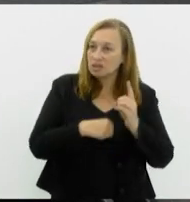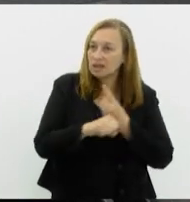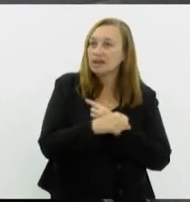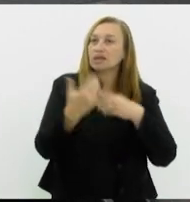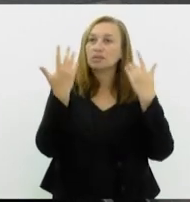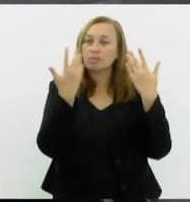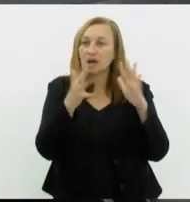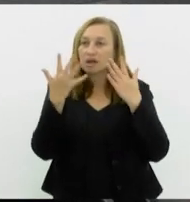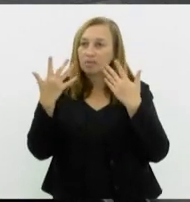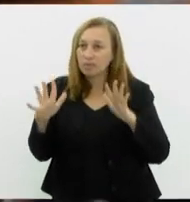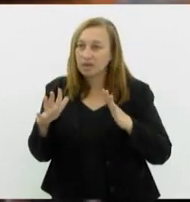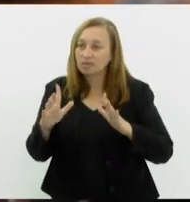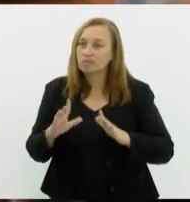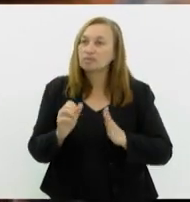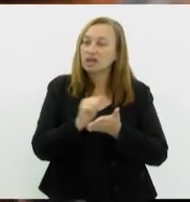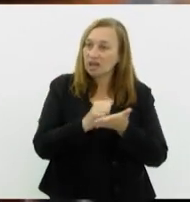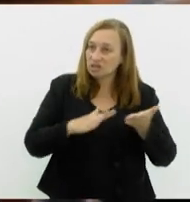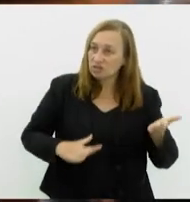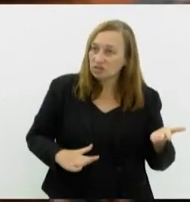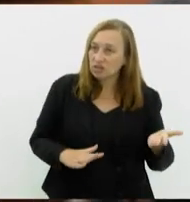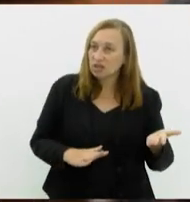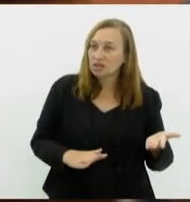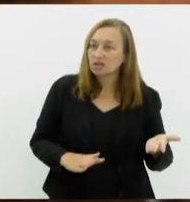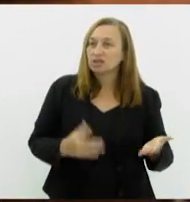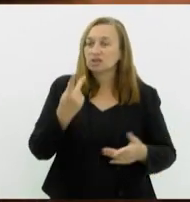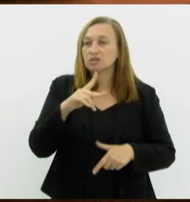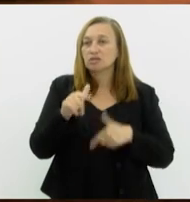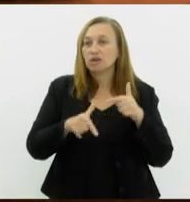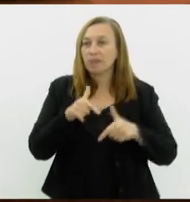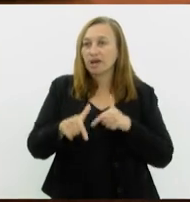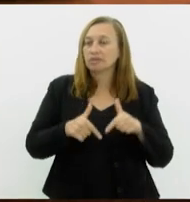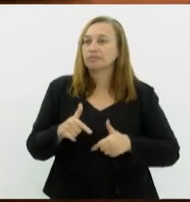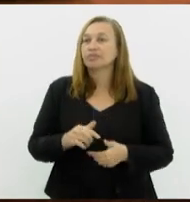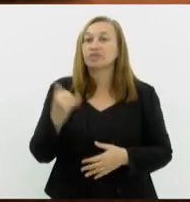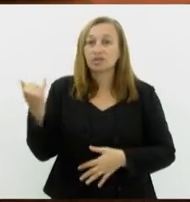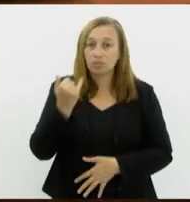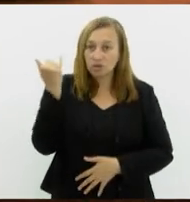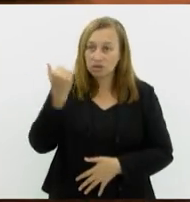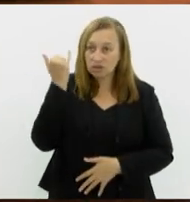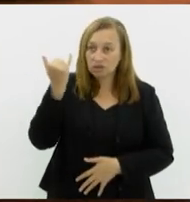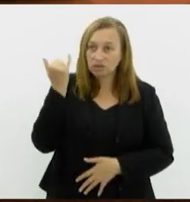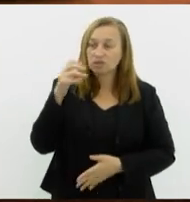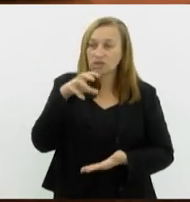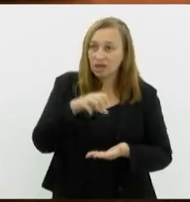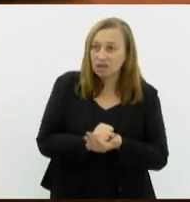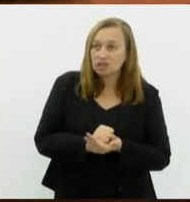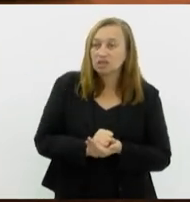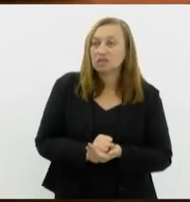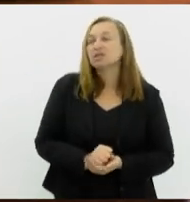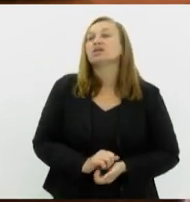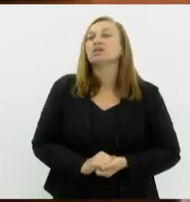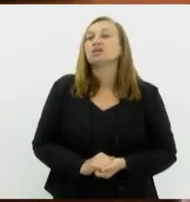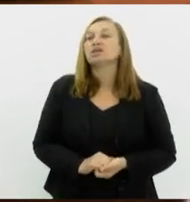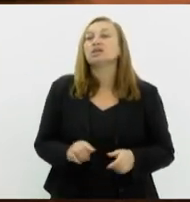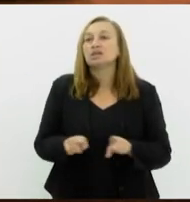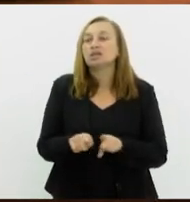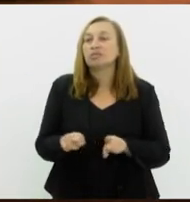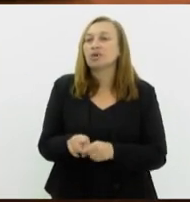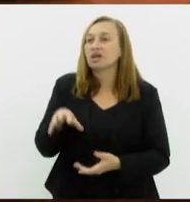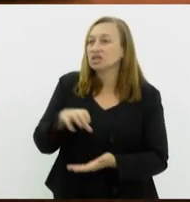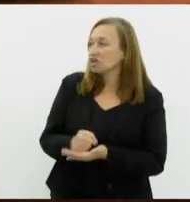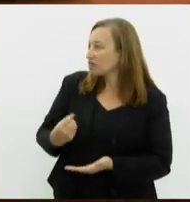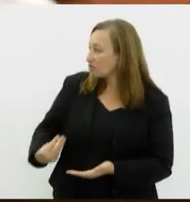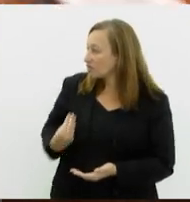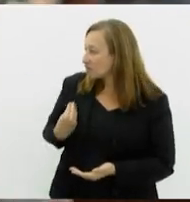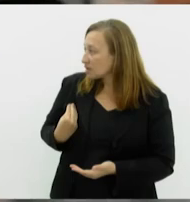Parabéns pela atividade do mandato. Importante o registro. E também registrar a presença,